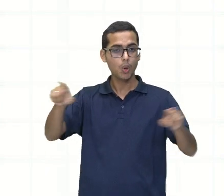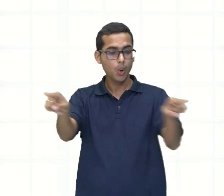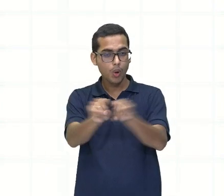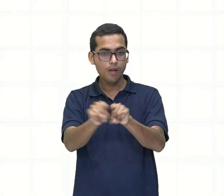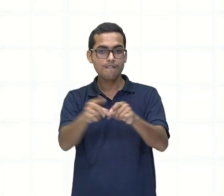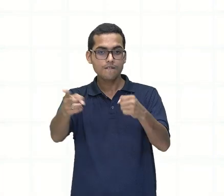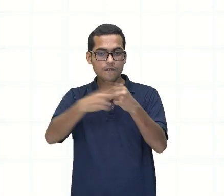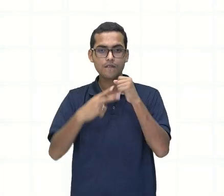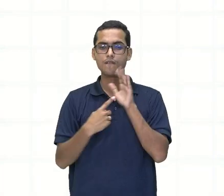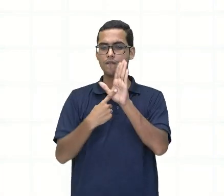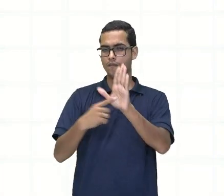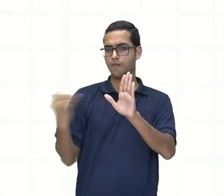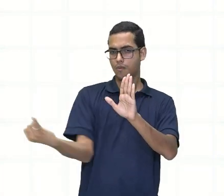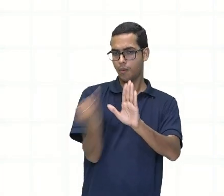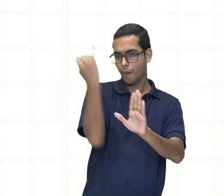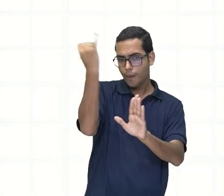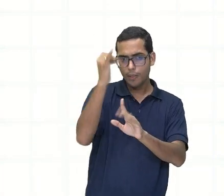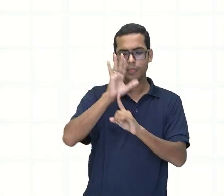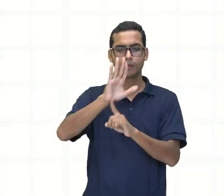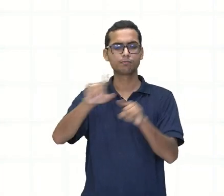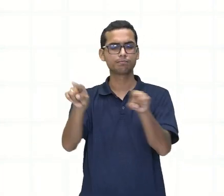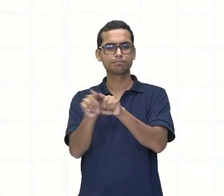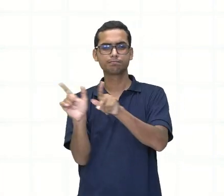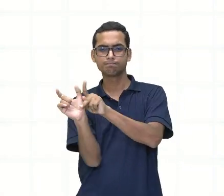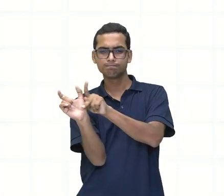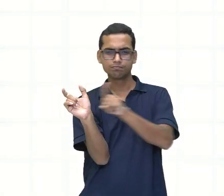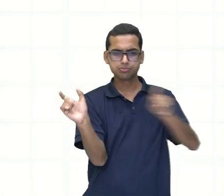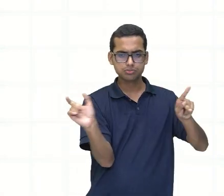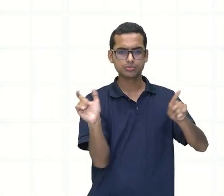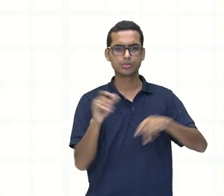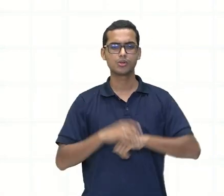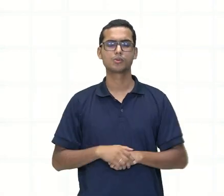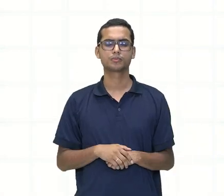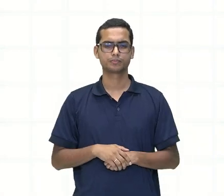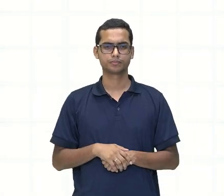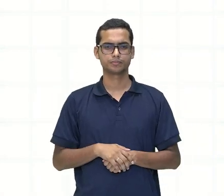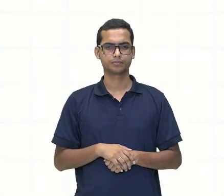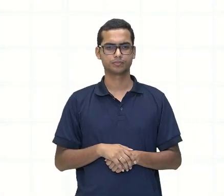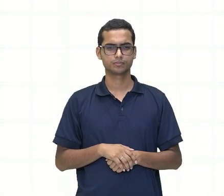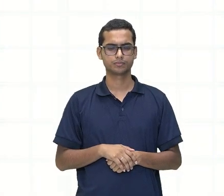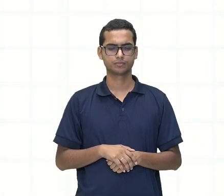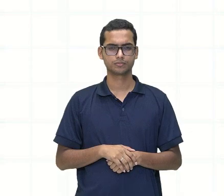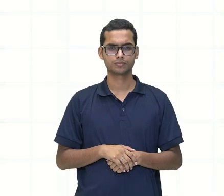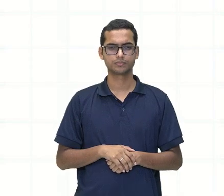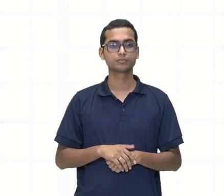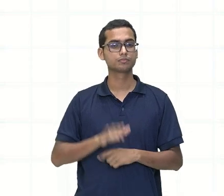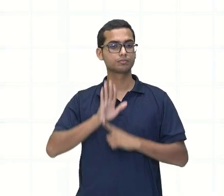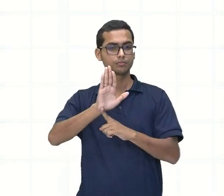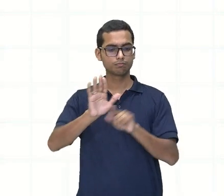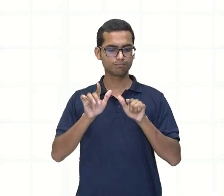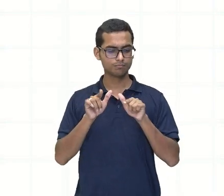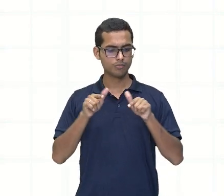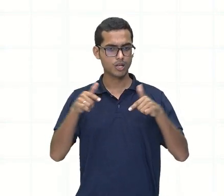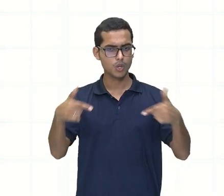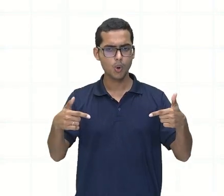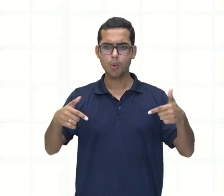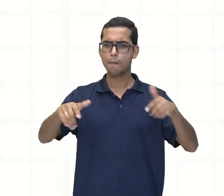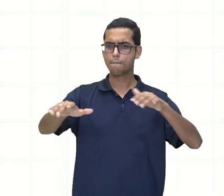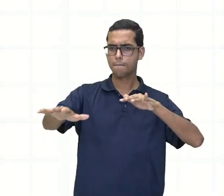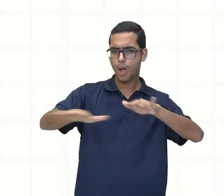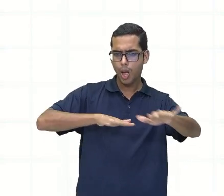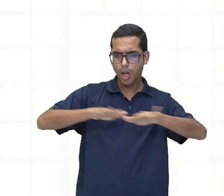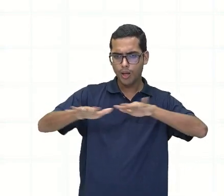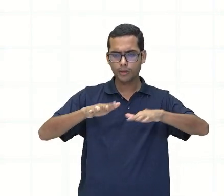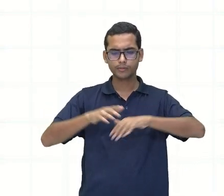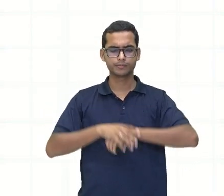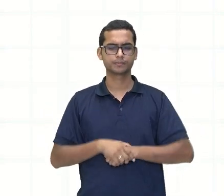nosso verbo, ele tem o seu significado. Aí, correu por si só, ele já tem essa ideia de movimento, de ação. E aí,